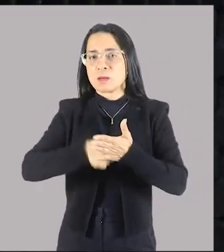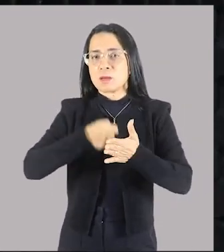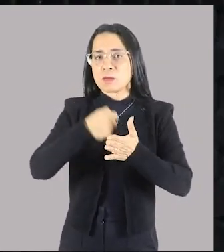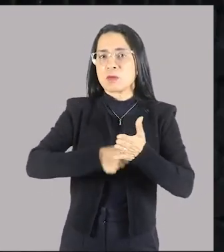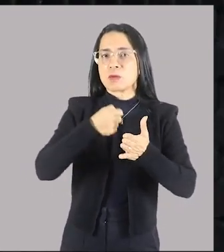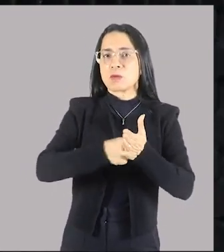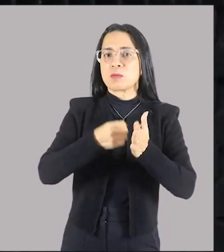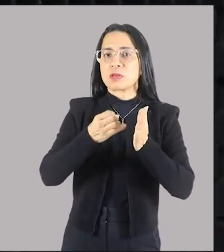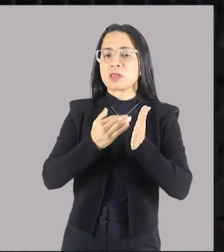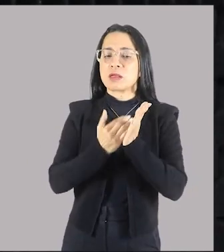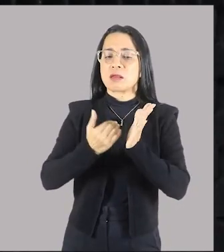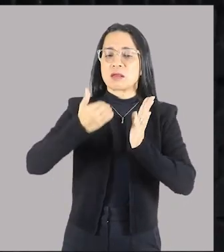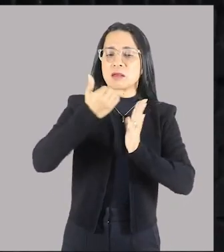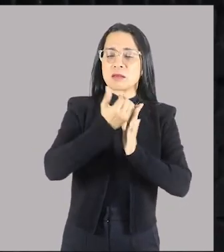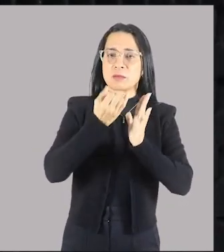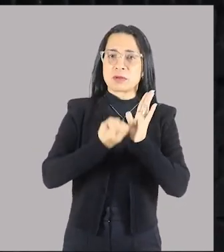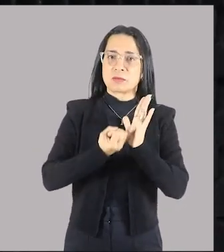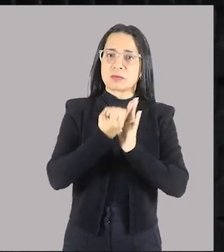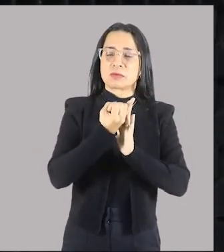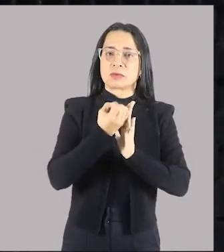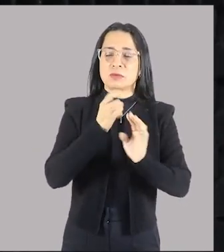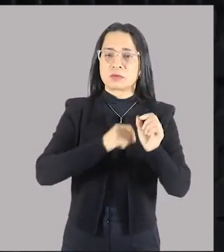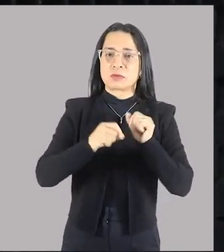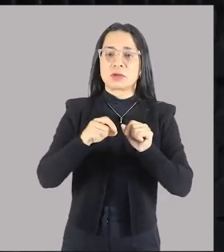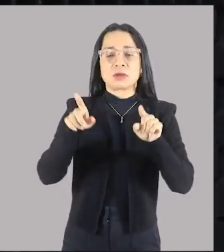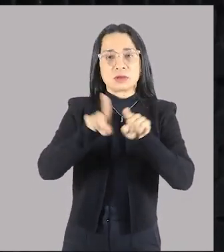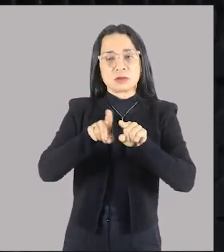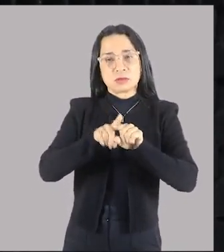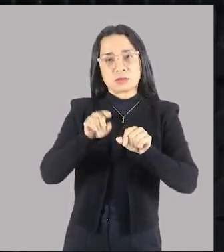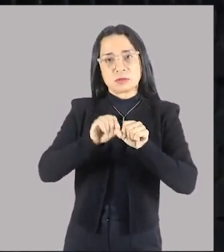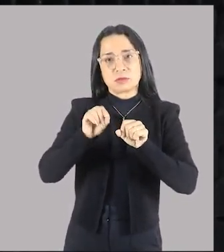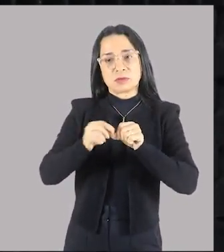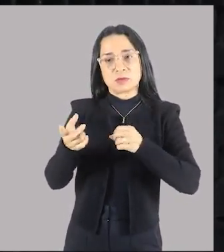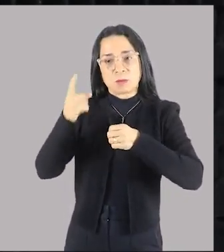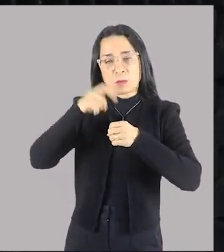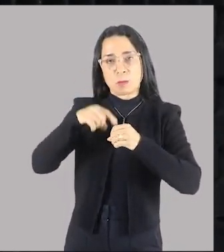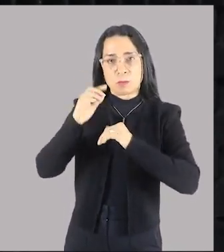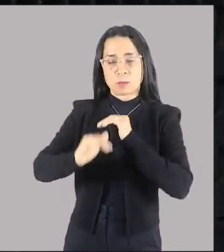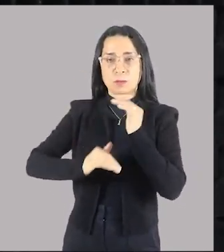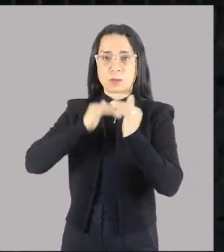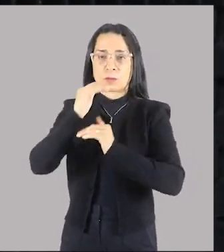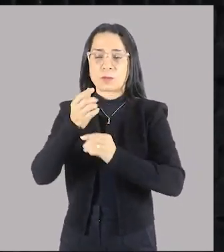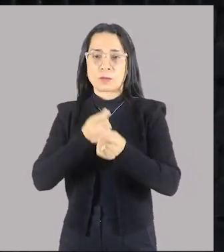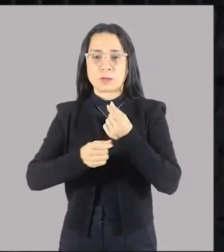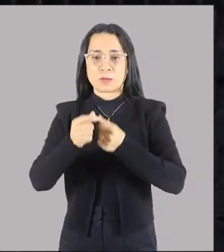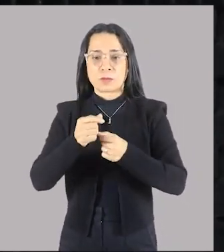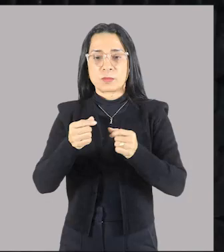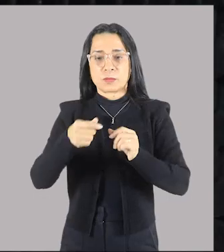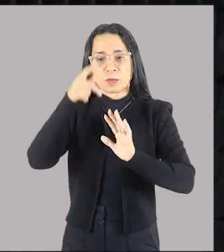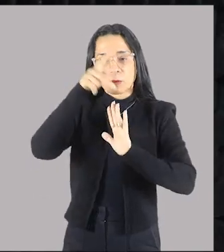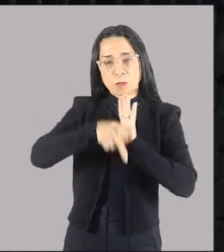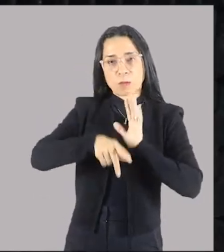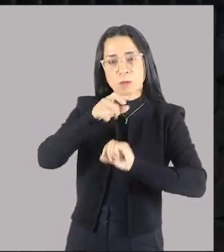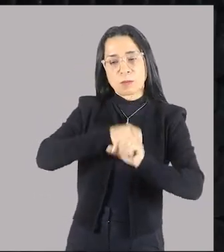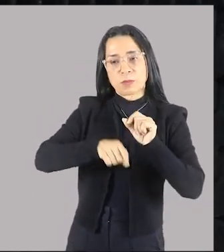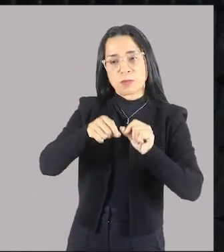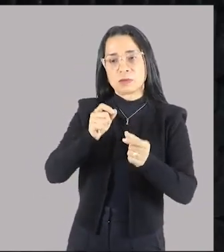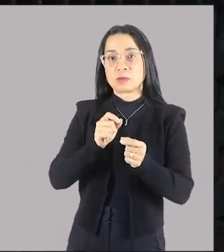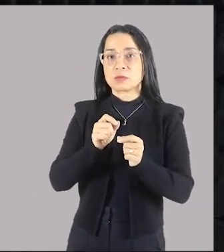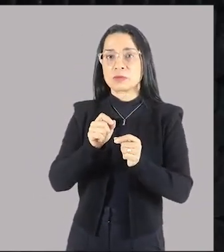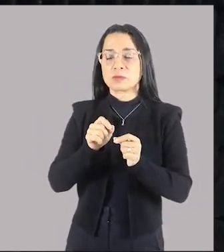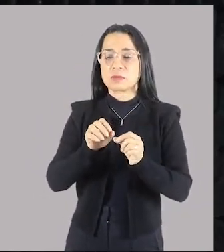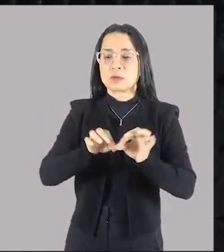ideia. E, ao mesmo tempo, fazer a retomada do crescimento econômico. Ele é um plano econômico que ele vai estabelecer uma nova